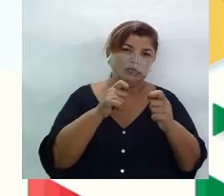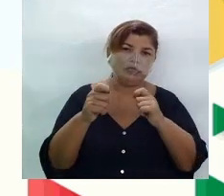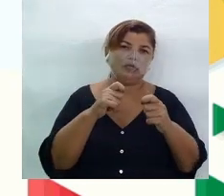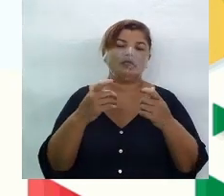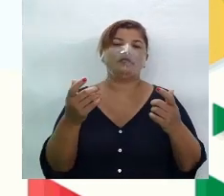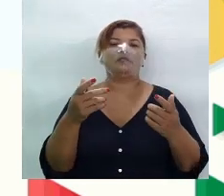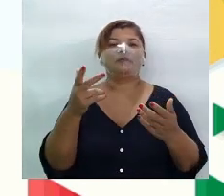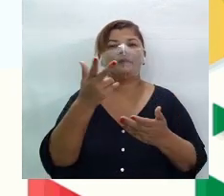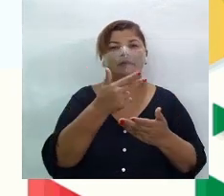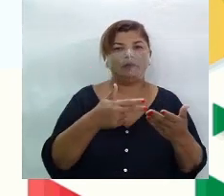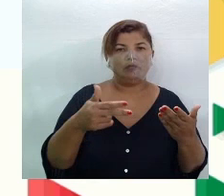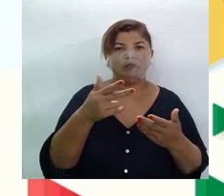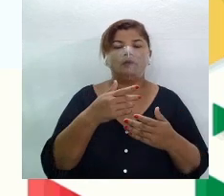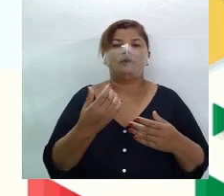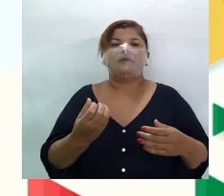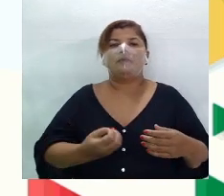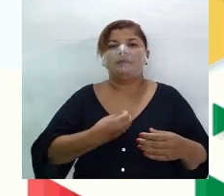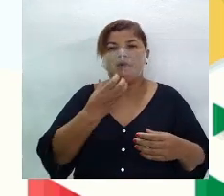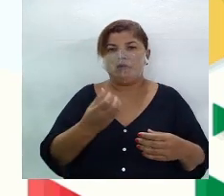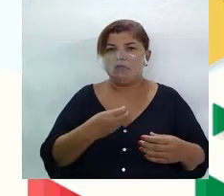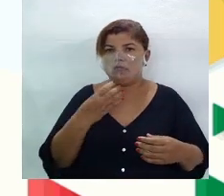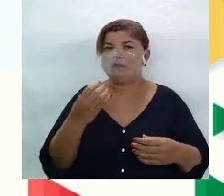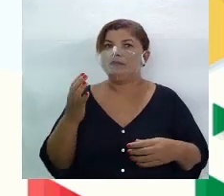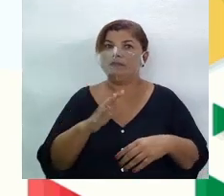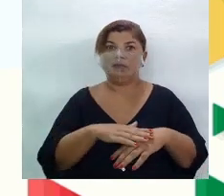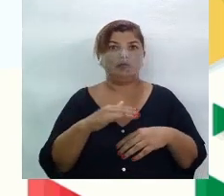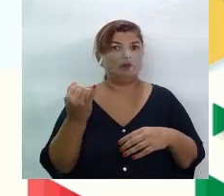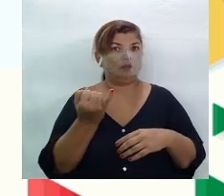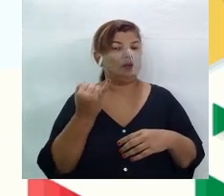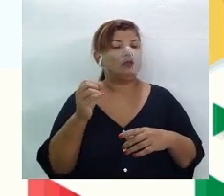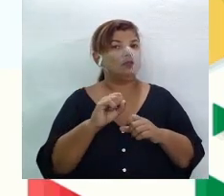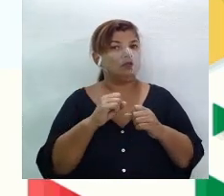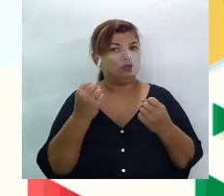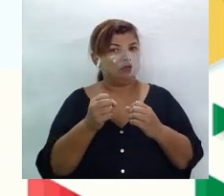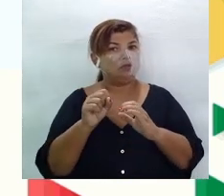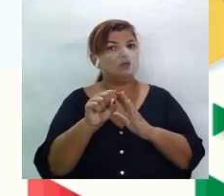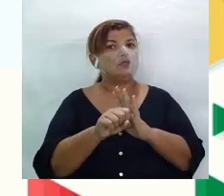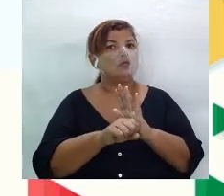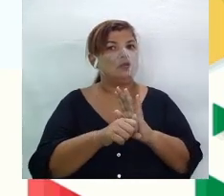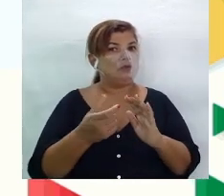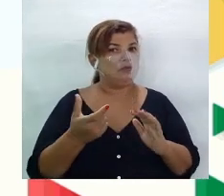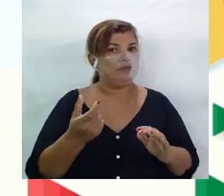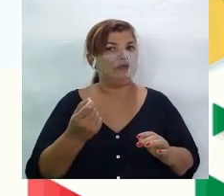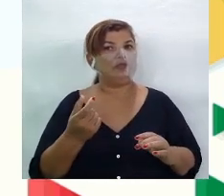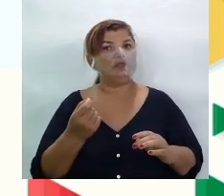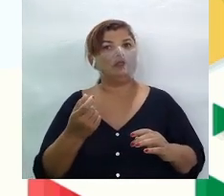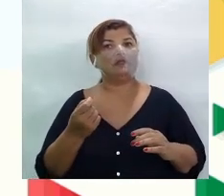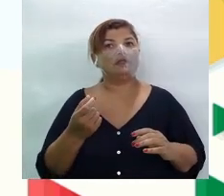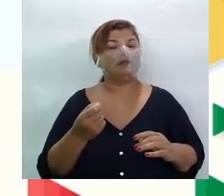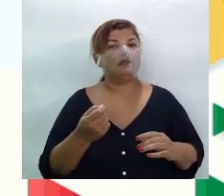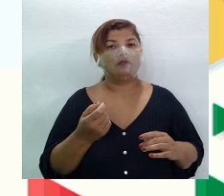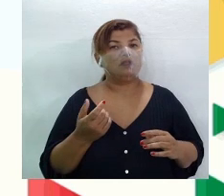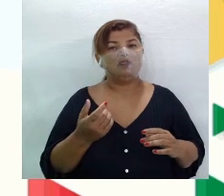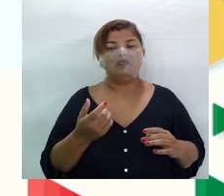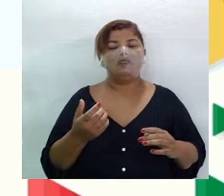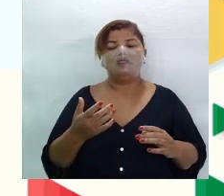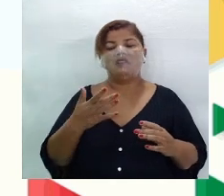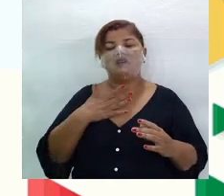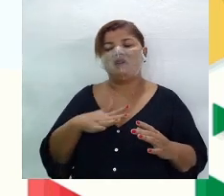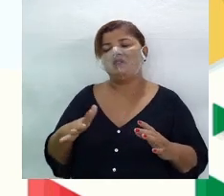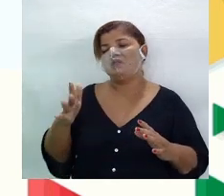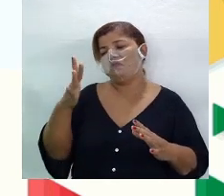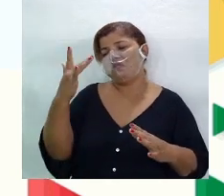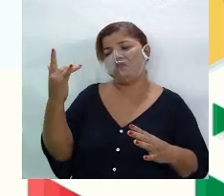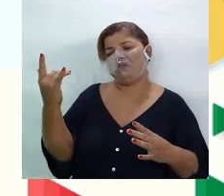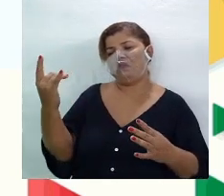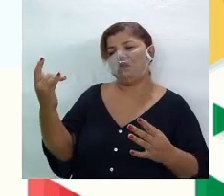pintor. É considerado um dos mais importantes sociólogos do século XX. Ele era muito reservado também, ele não gostava muito de destaque, não. E é